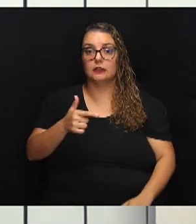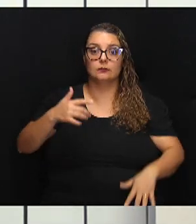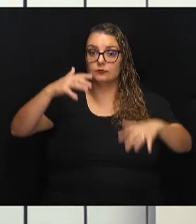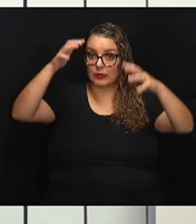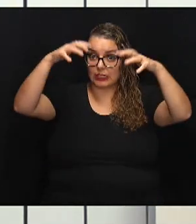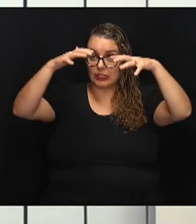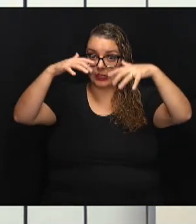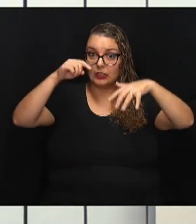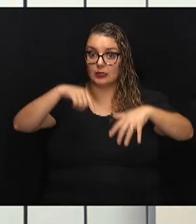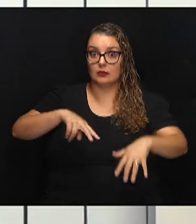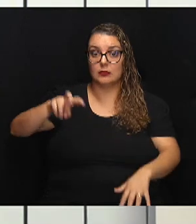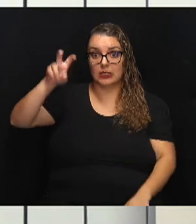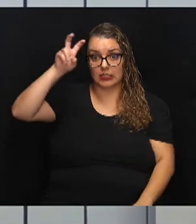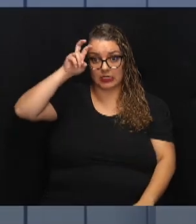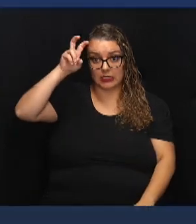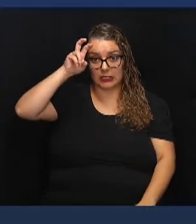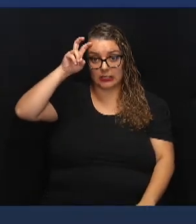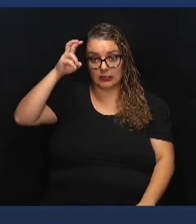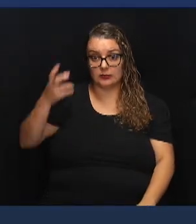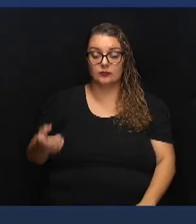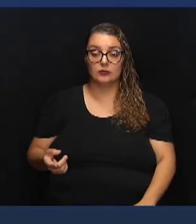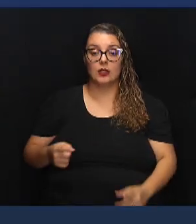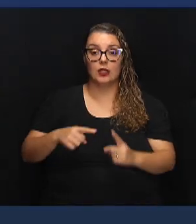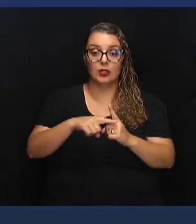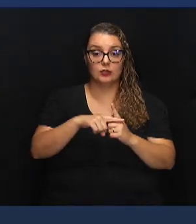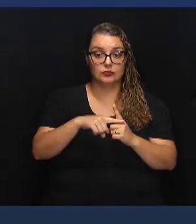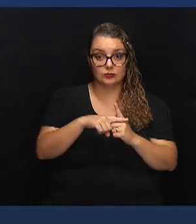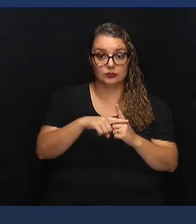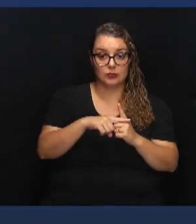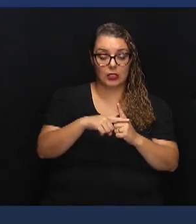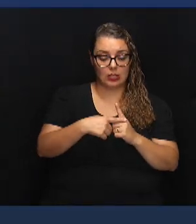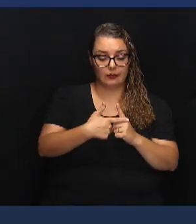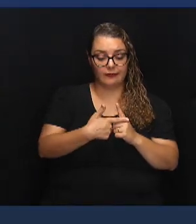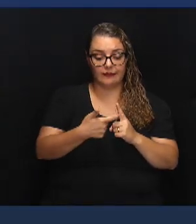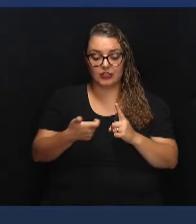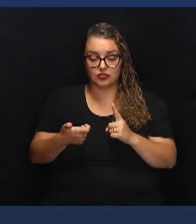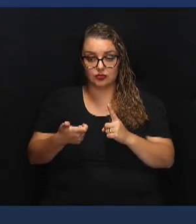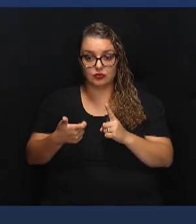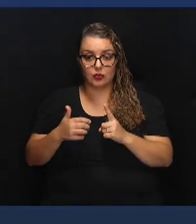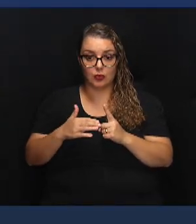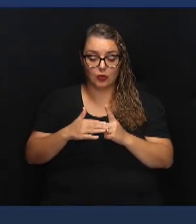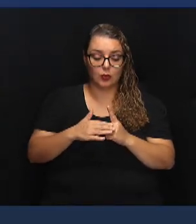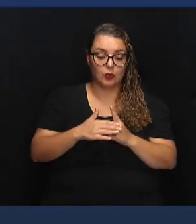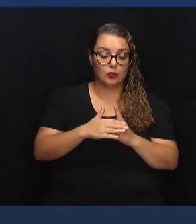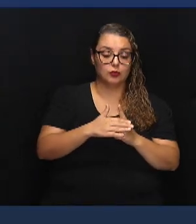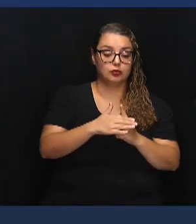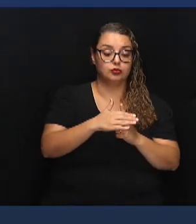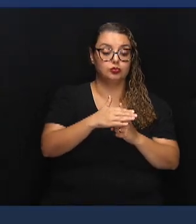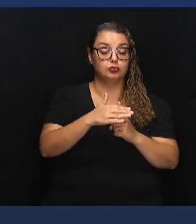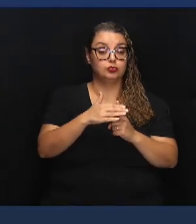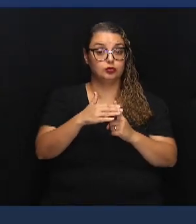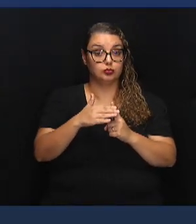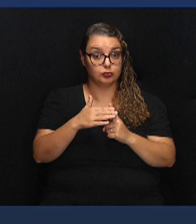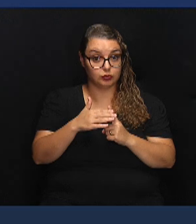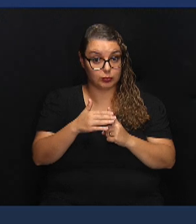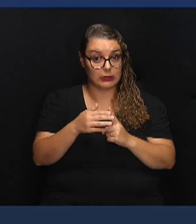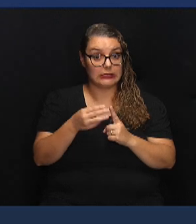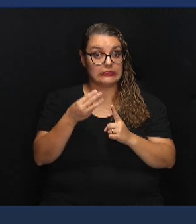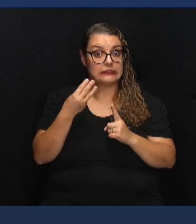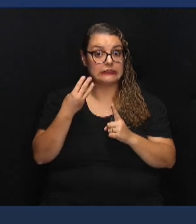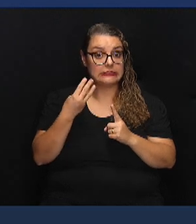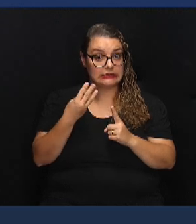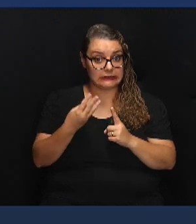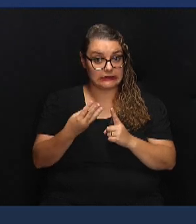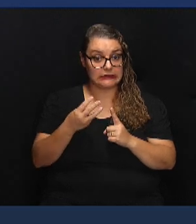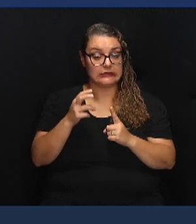para esta quinta-feira. Temperatura, então, mínima de 21 graus. Ao longo do dia, a temperatura